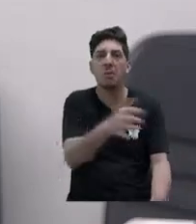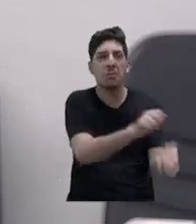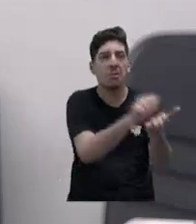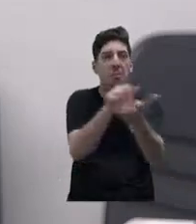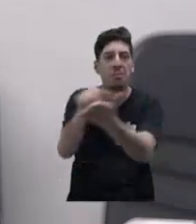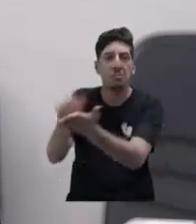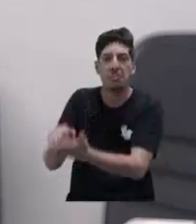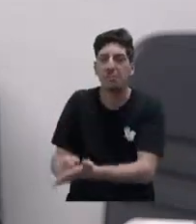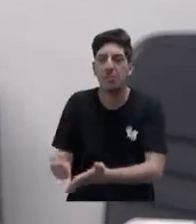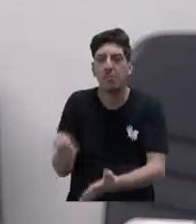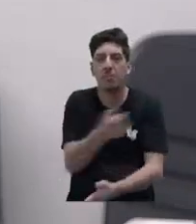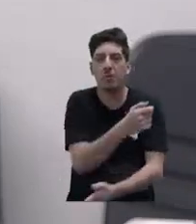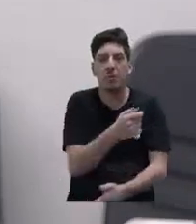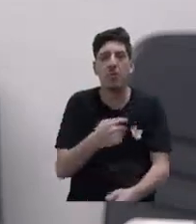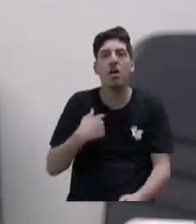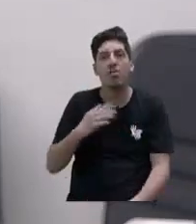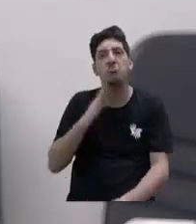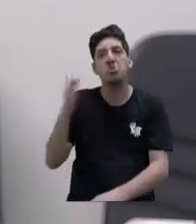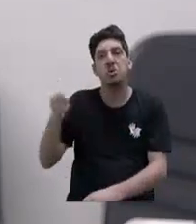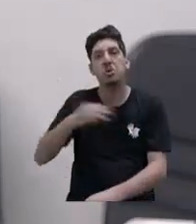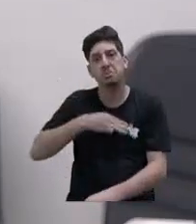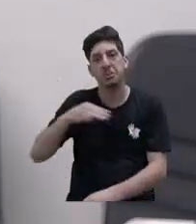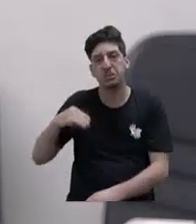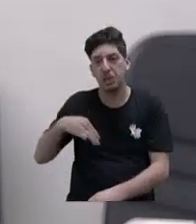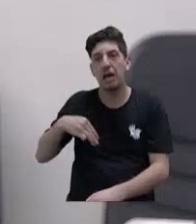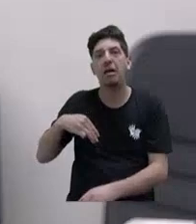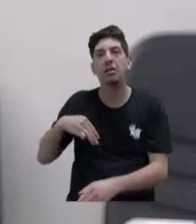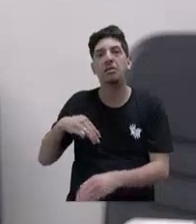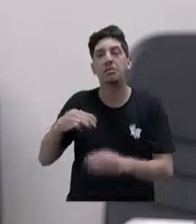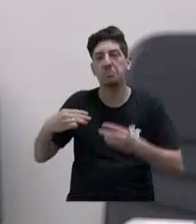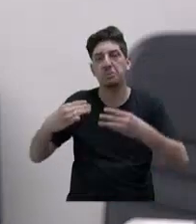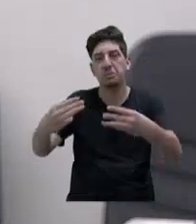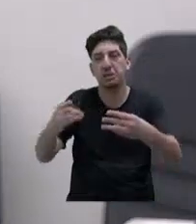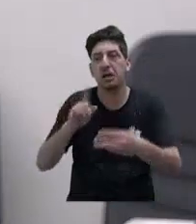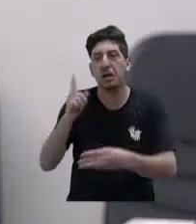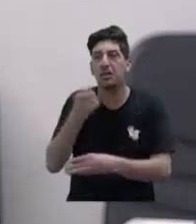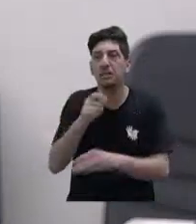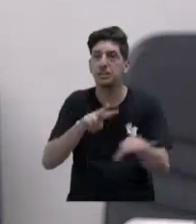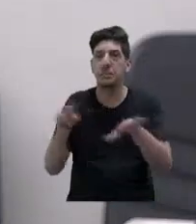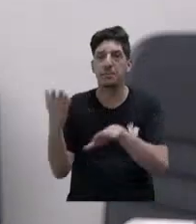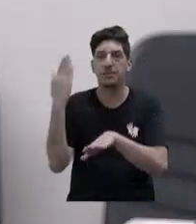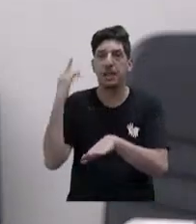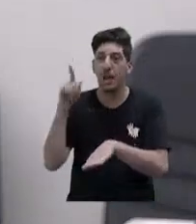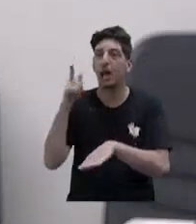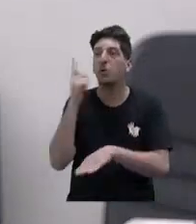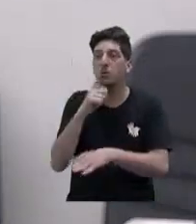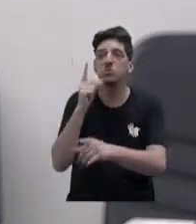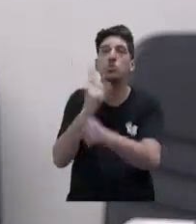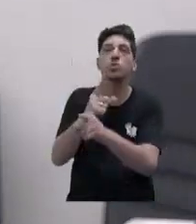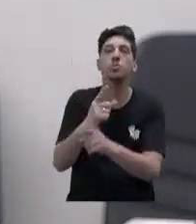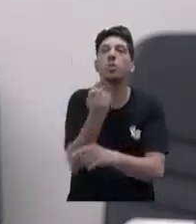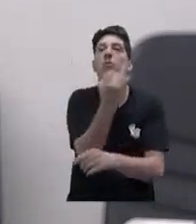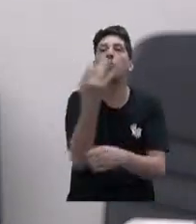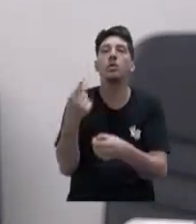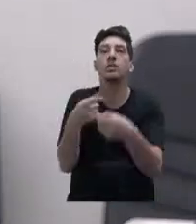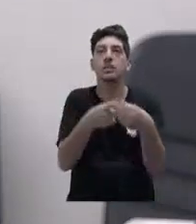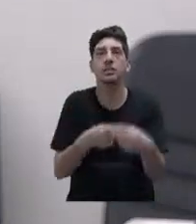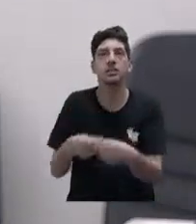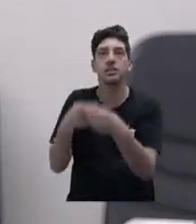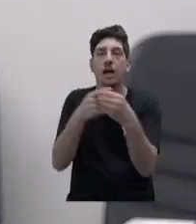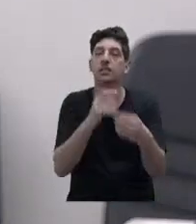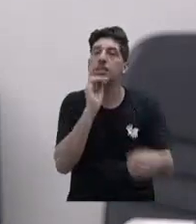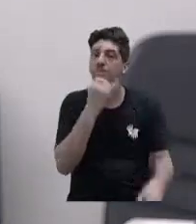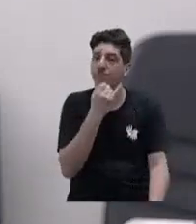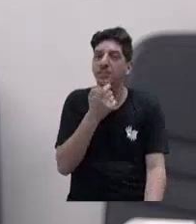passada, é só lá que eu tive a informação do número de municípios que estão aderindo, é muito